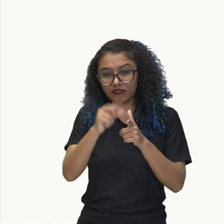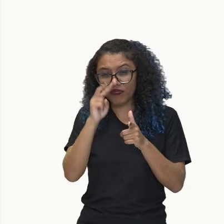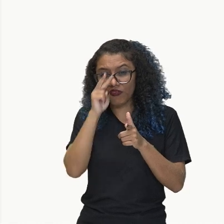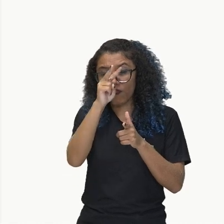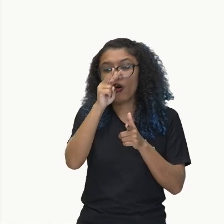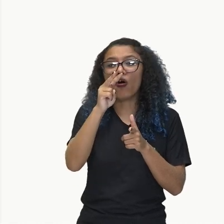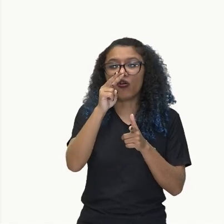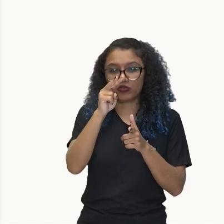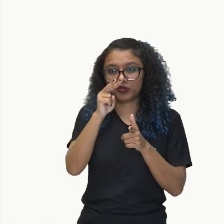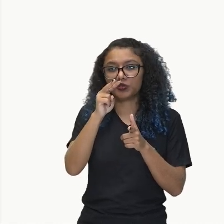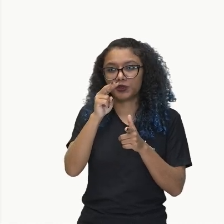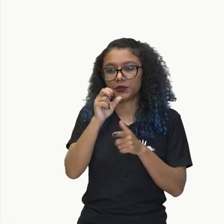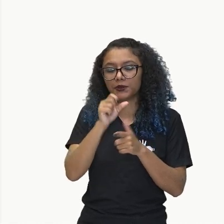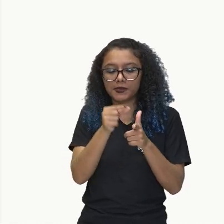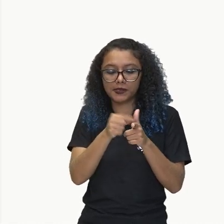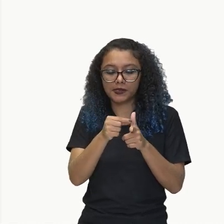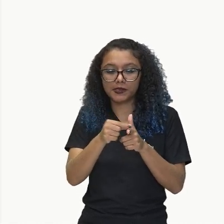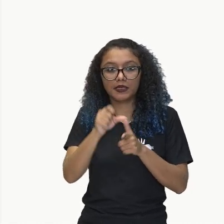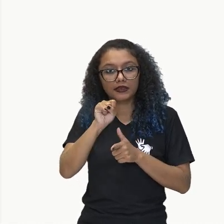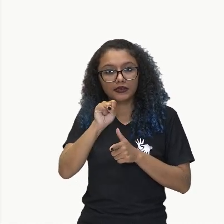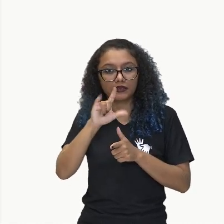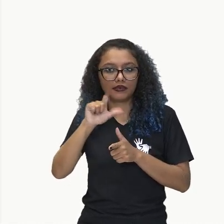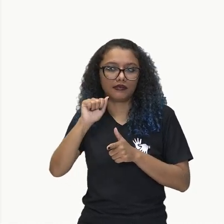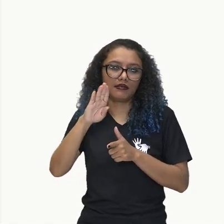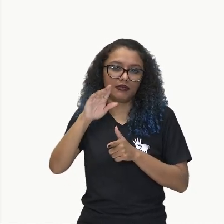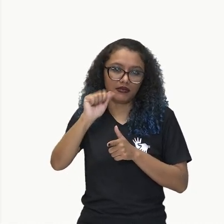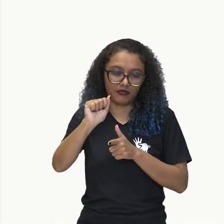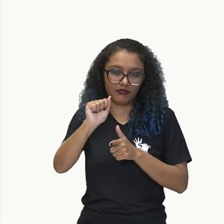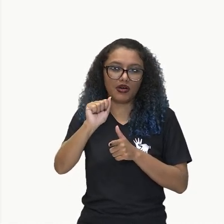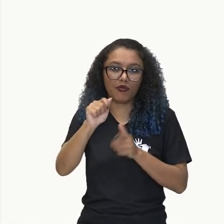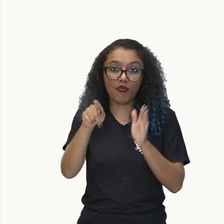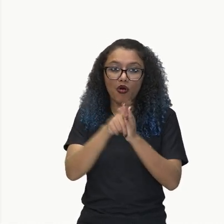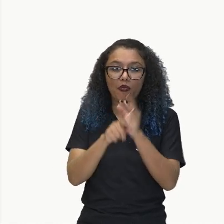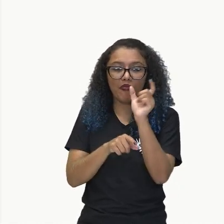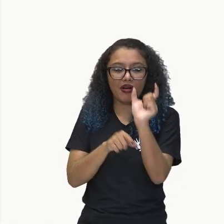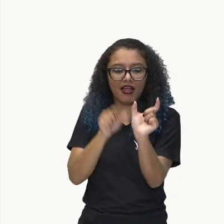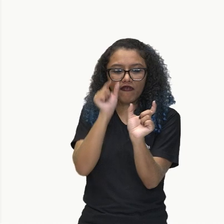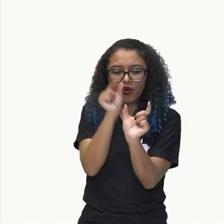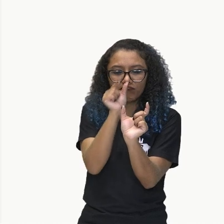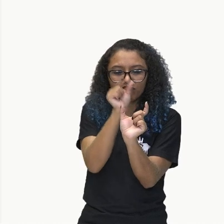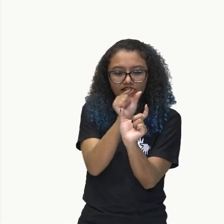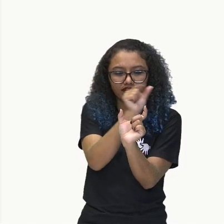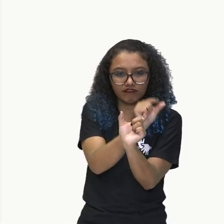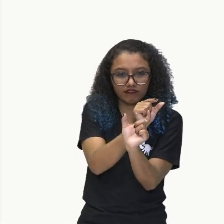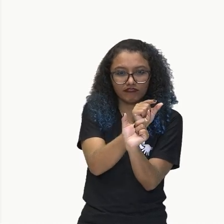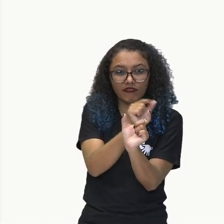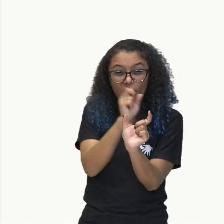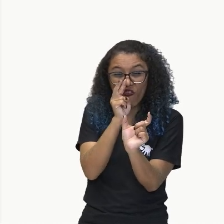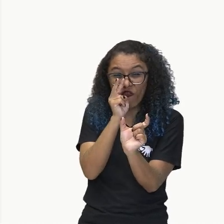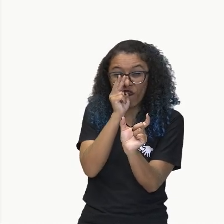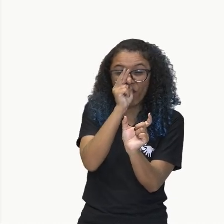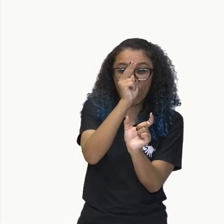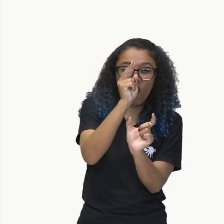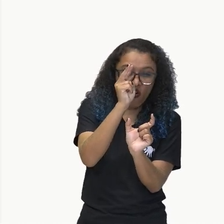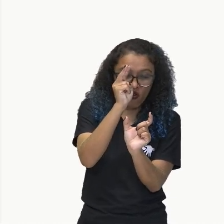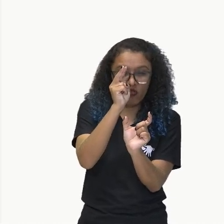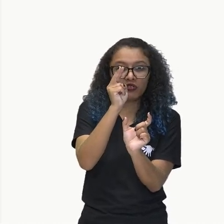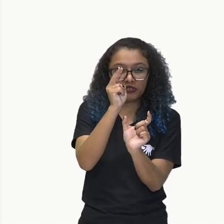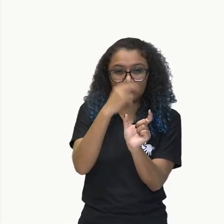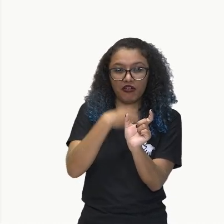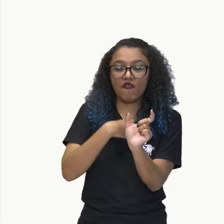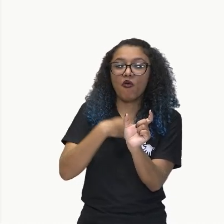né? Então, a sílaba tônica é aquela sílaba mais forte, que tem mais força dentro da